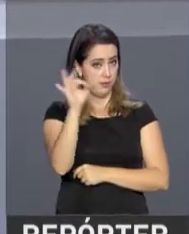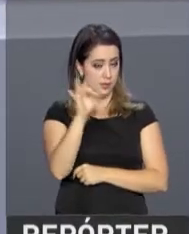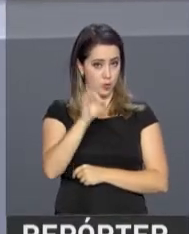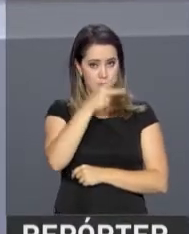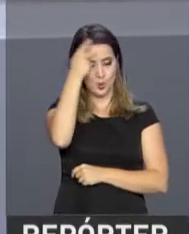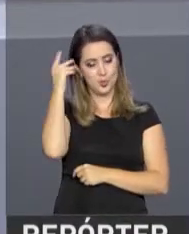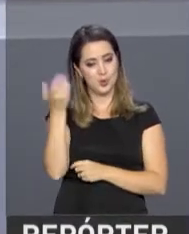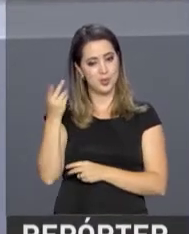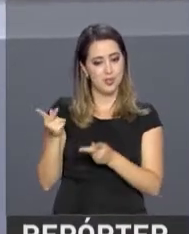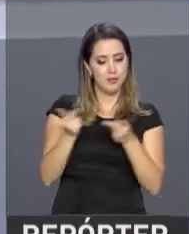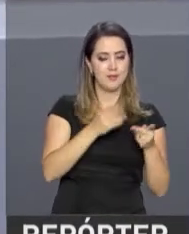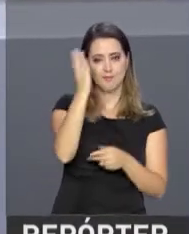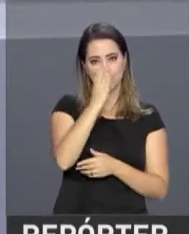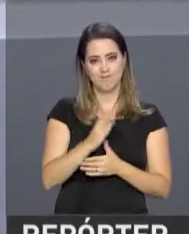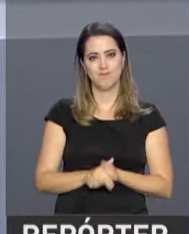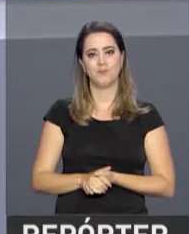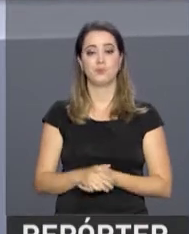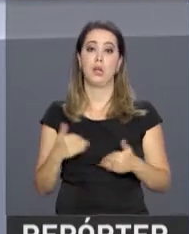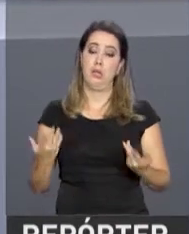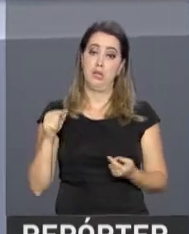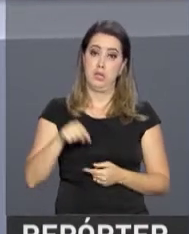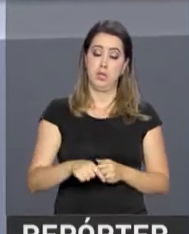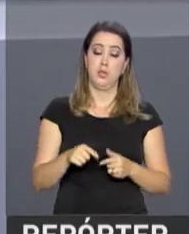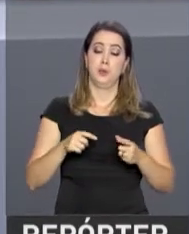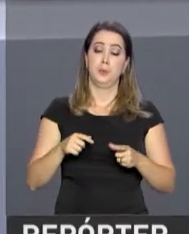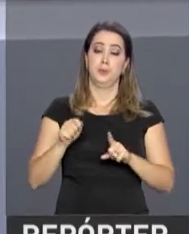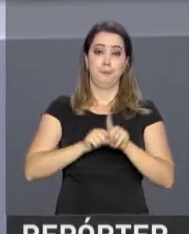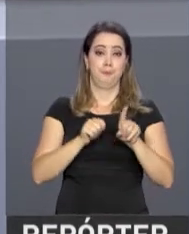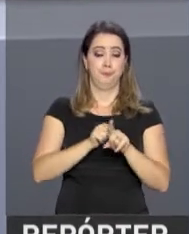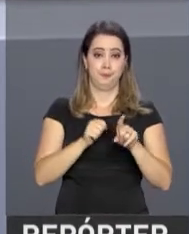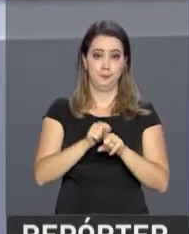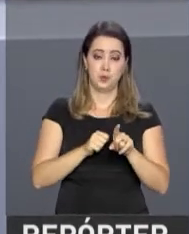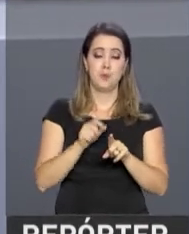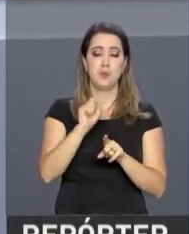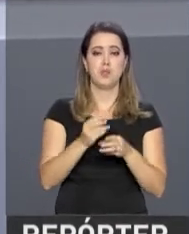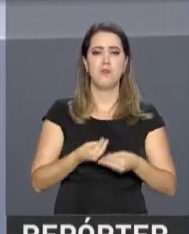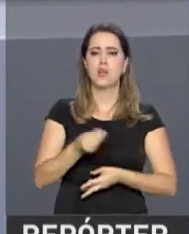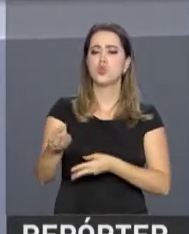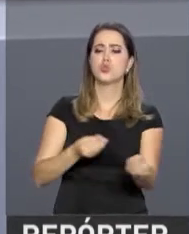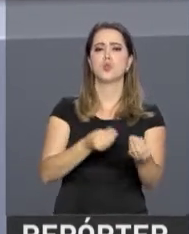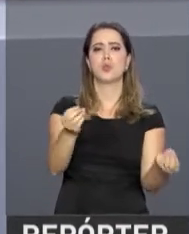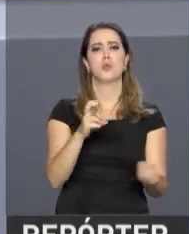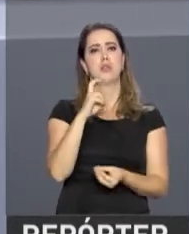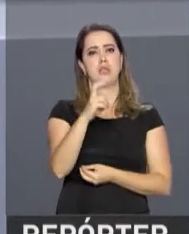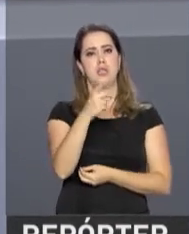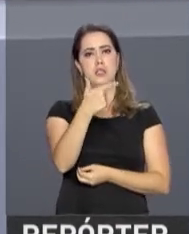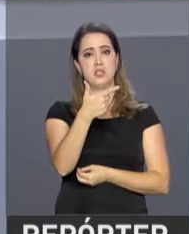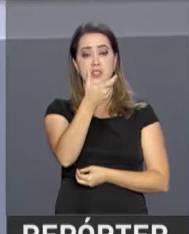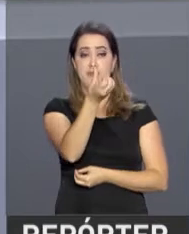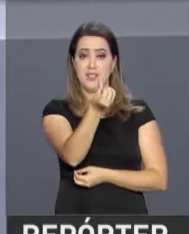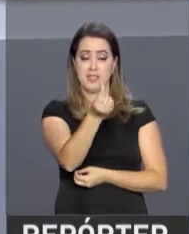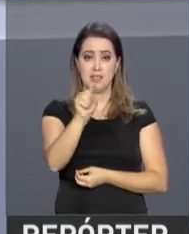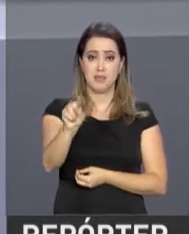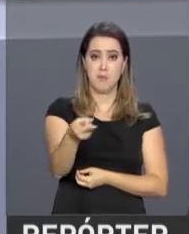saúde vai distribuir para todos os estados e do distrito federal 526 mil frascos de penicilina benzatina usada